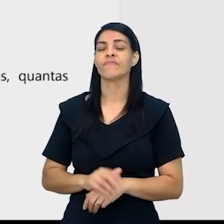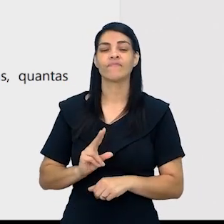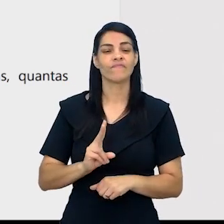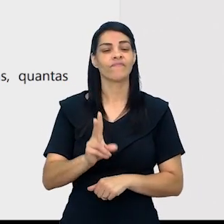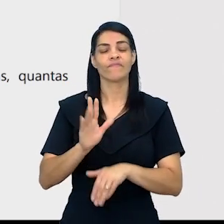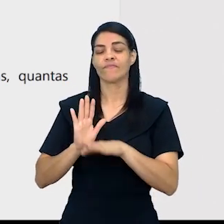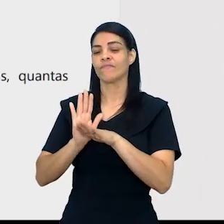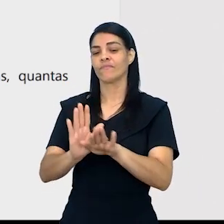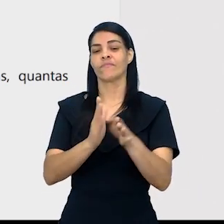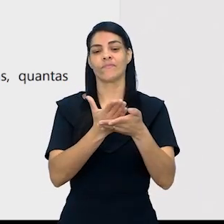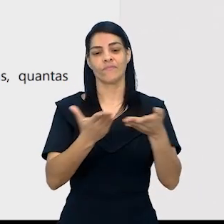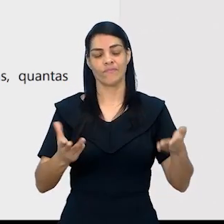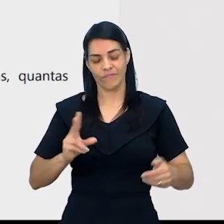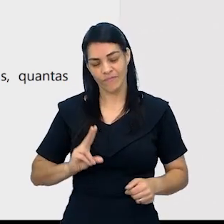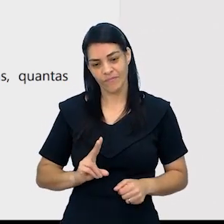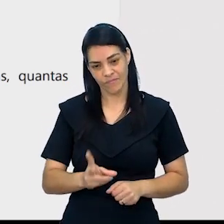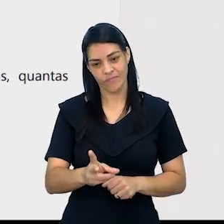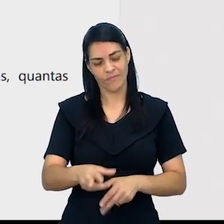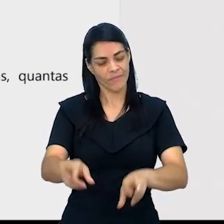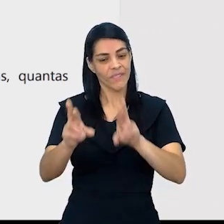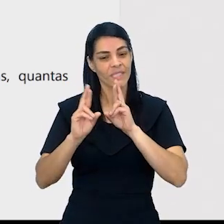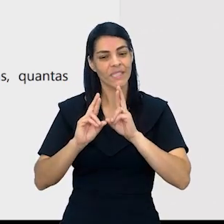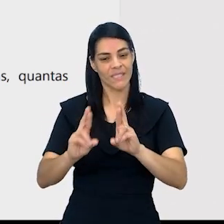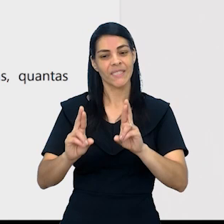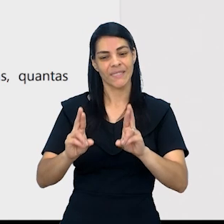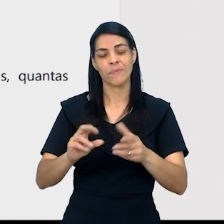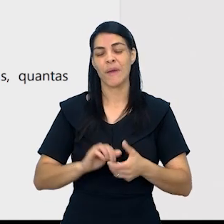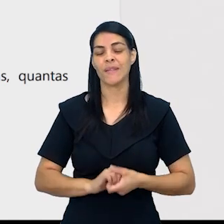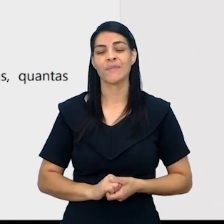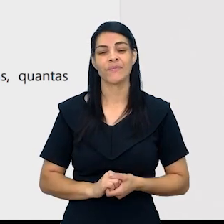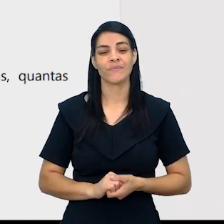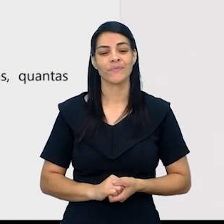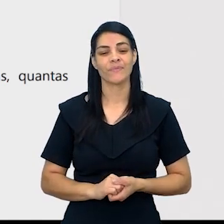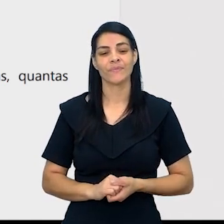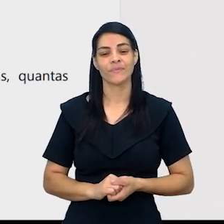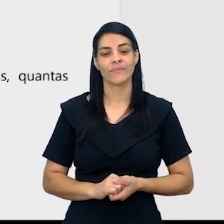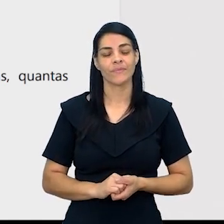né Eu espero que eu tenha aí